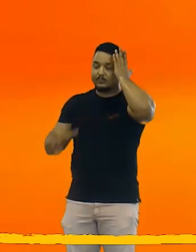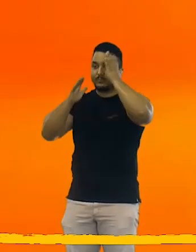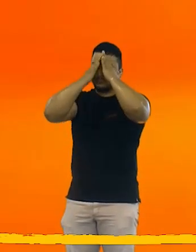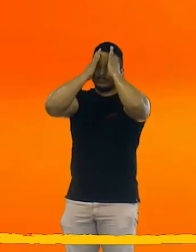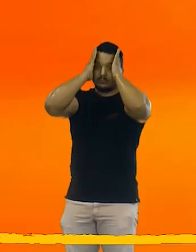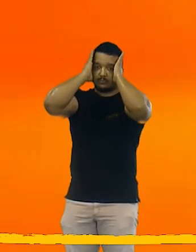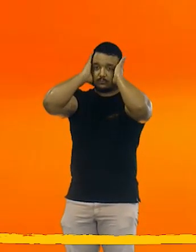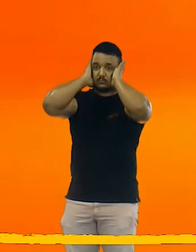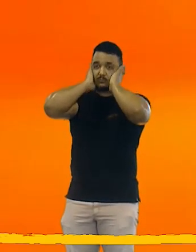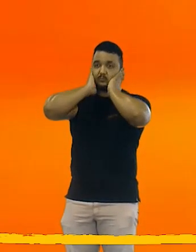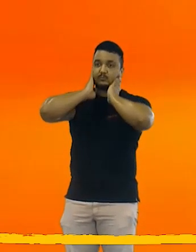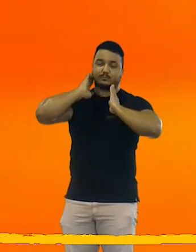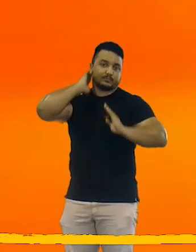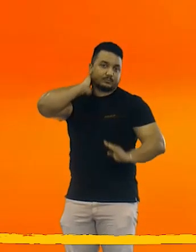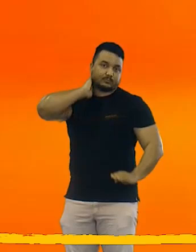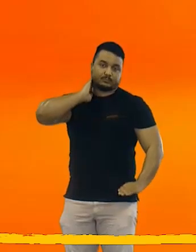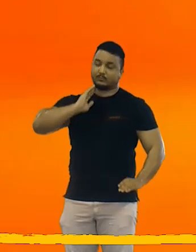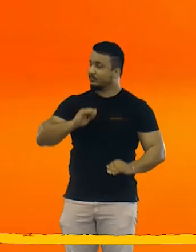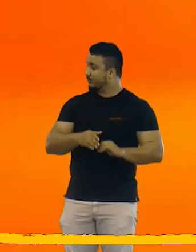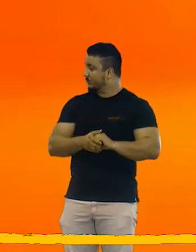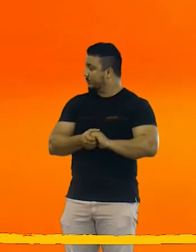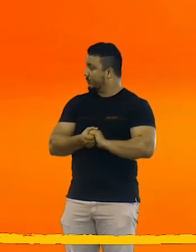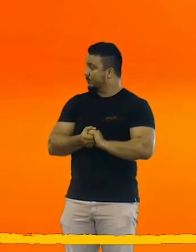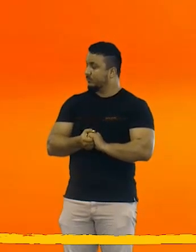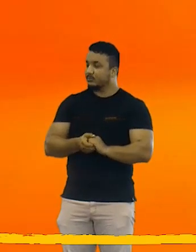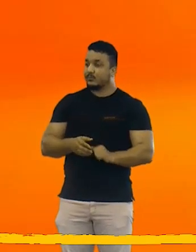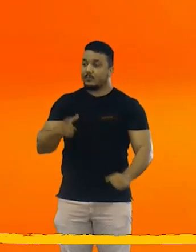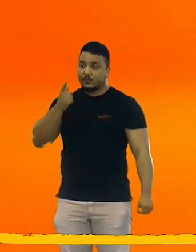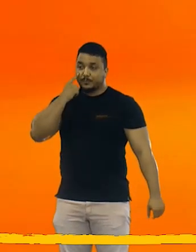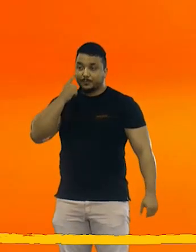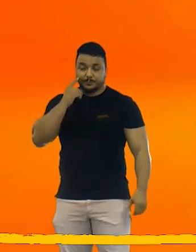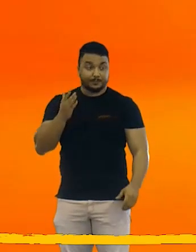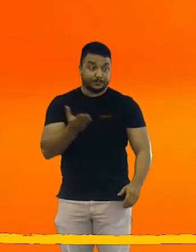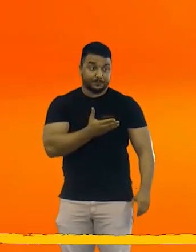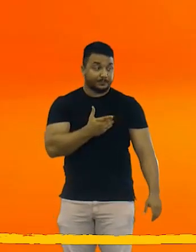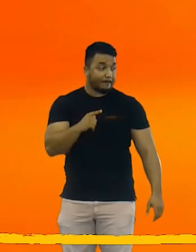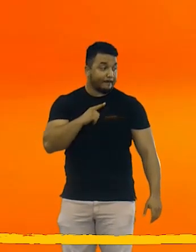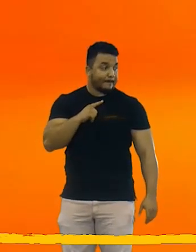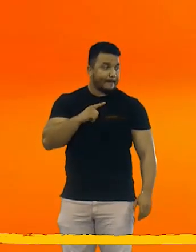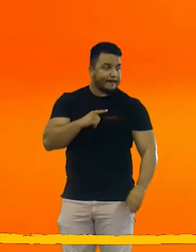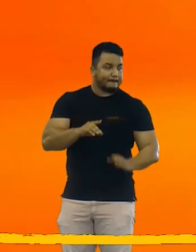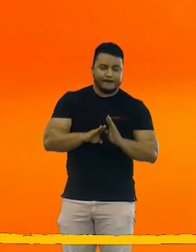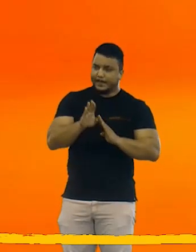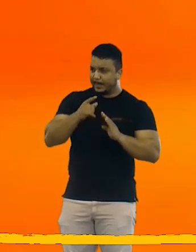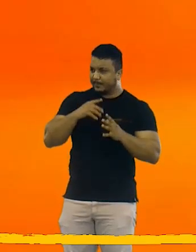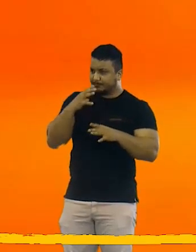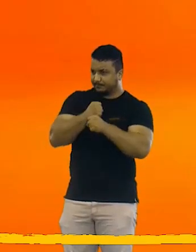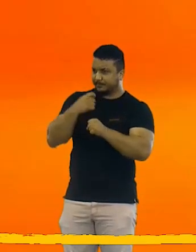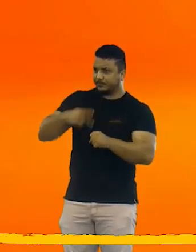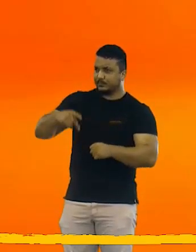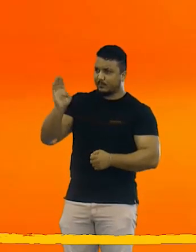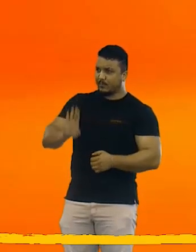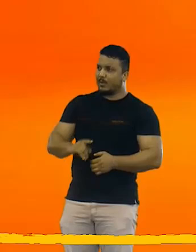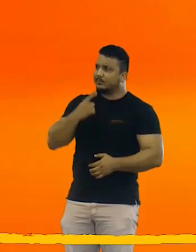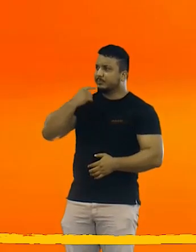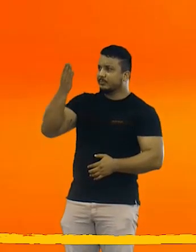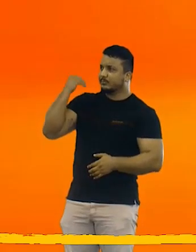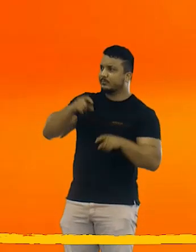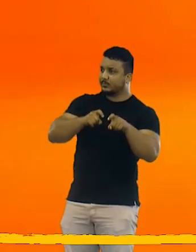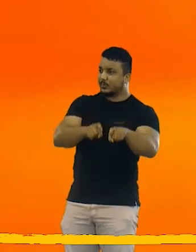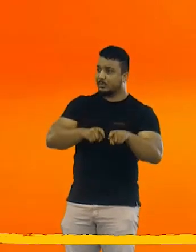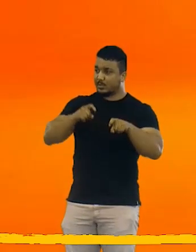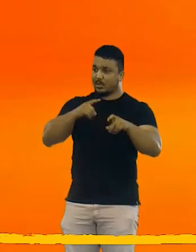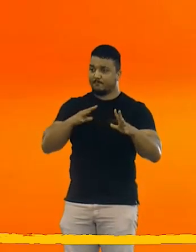texto aqui para o Anderson ajudar a gente na resolução. Ele diz assim, ó: as estatísticas mais recentes do Brasil rural revelam